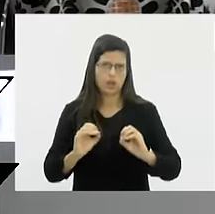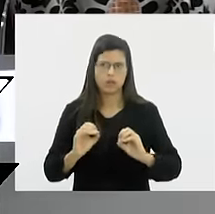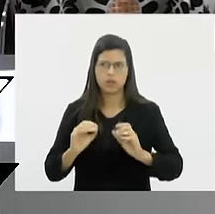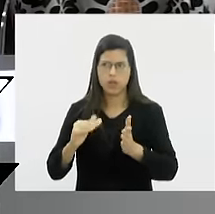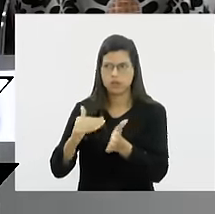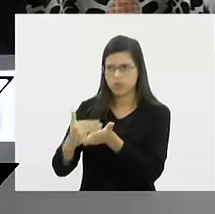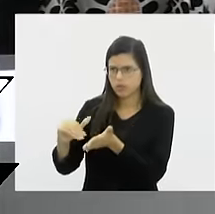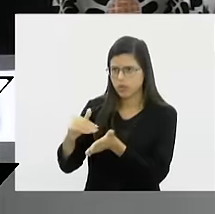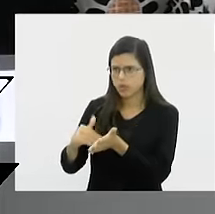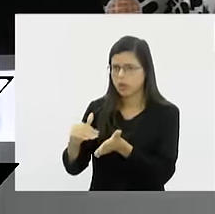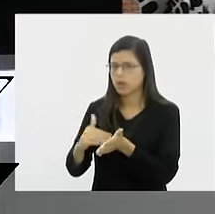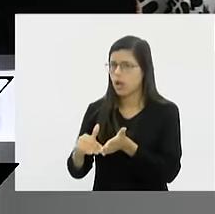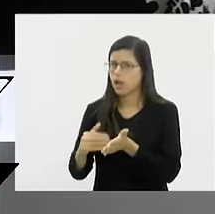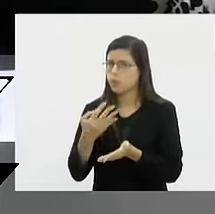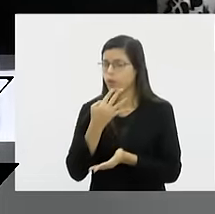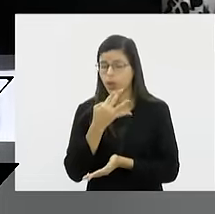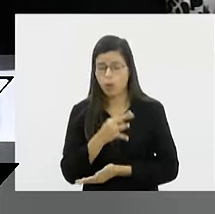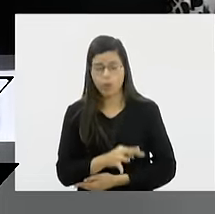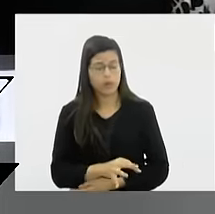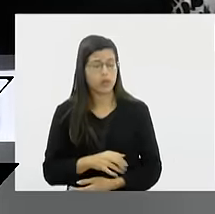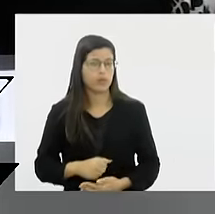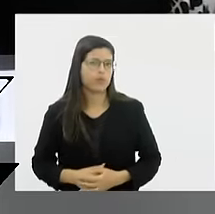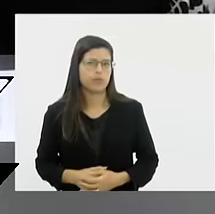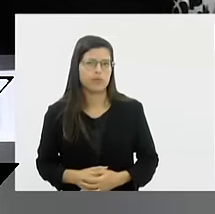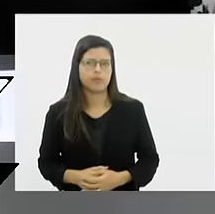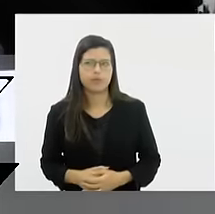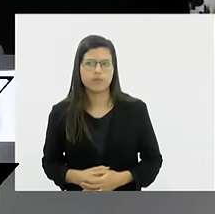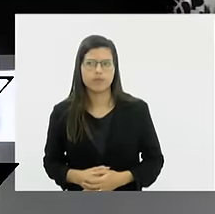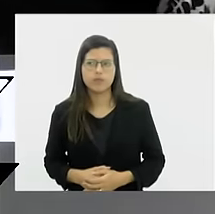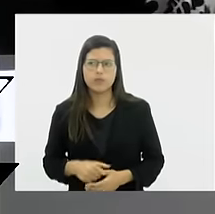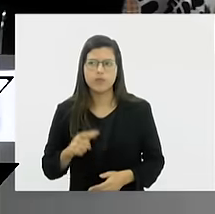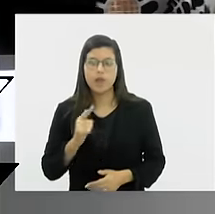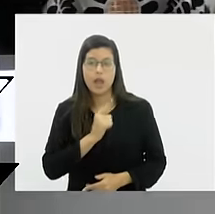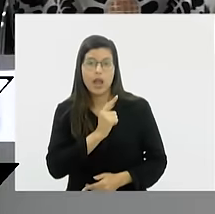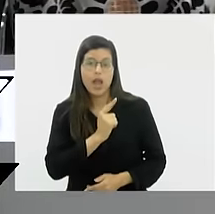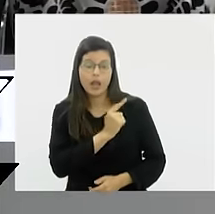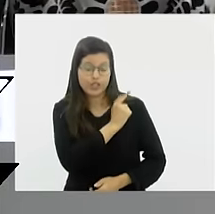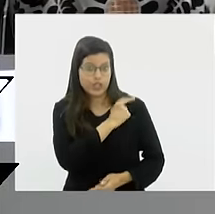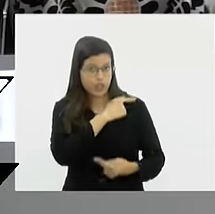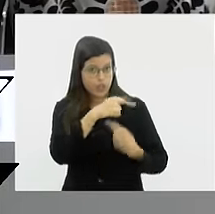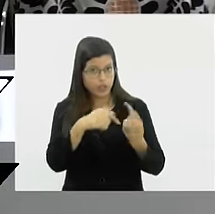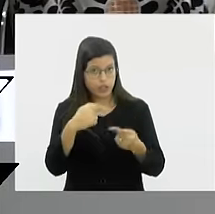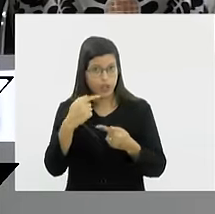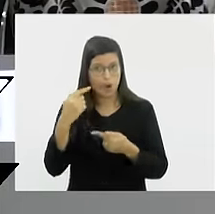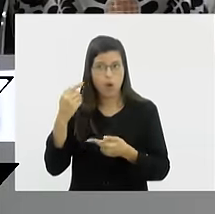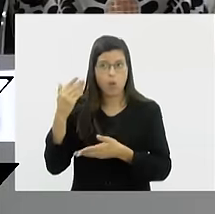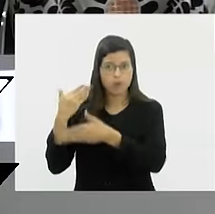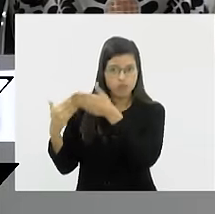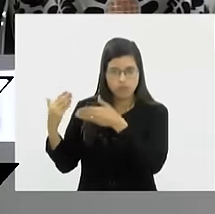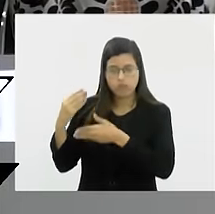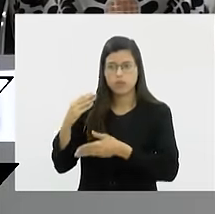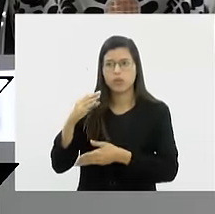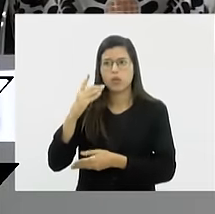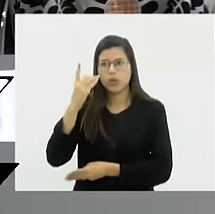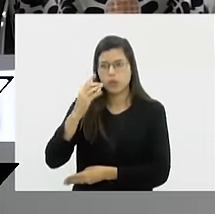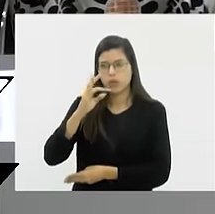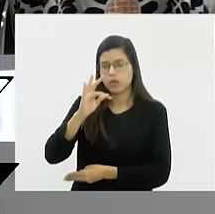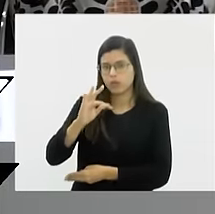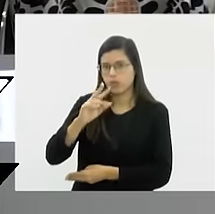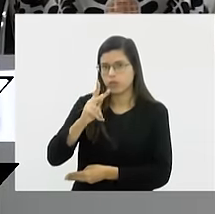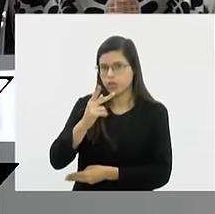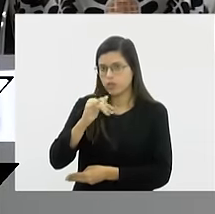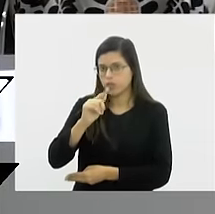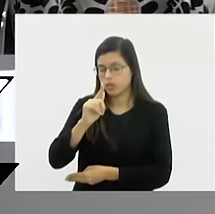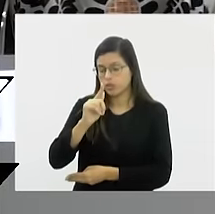secretário. Desconheço anteriormente a gestão, o deputado Thiago Rangel já foi servidor do